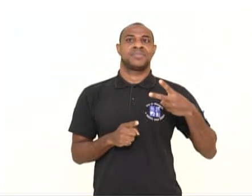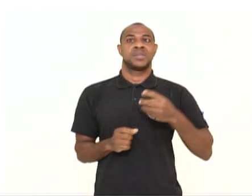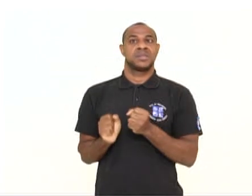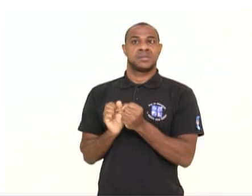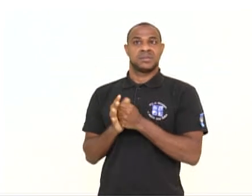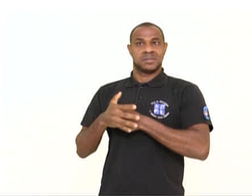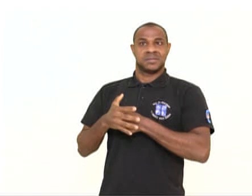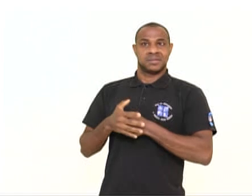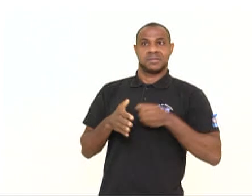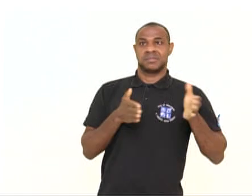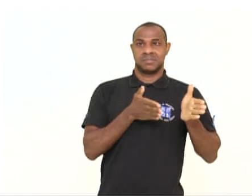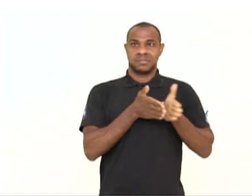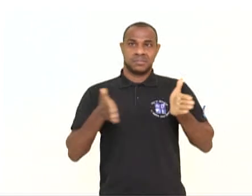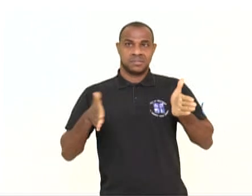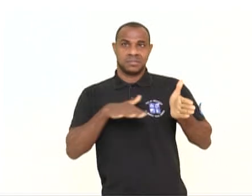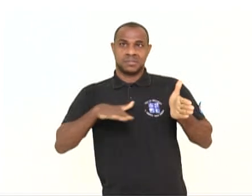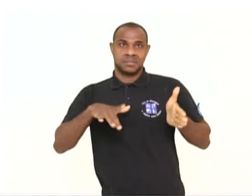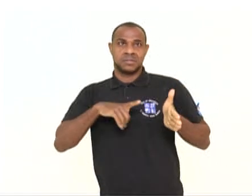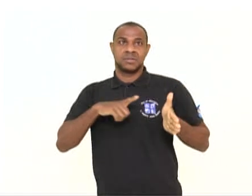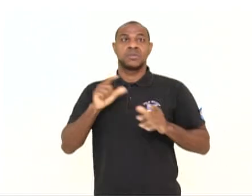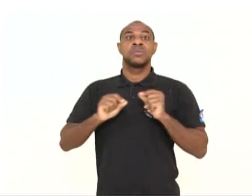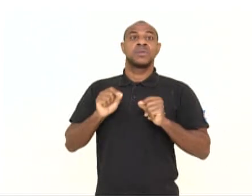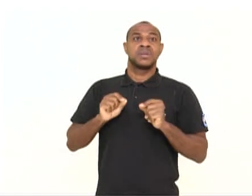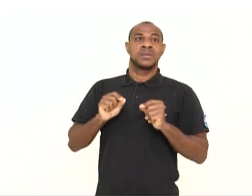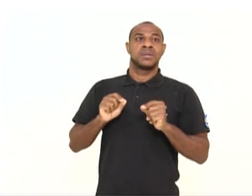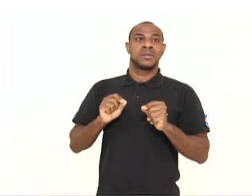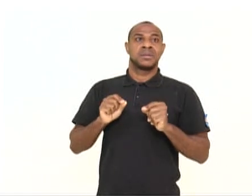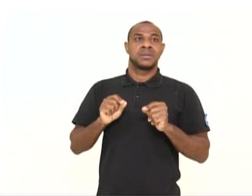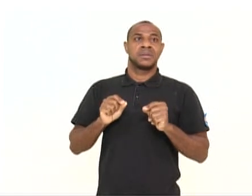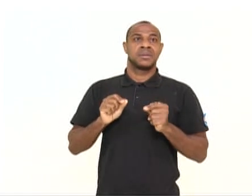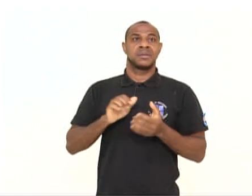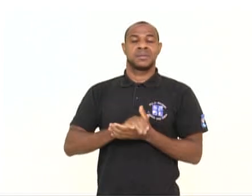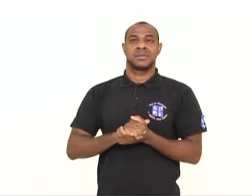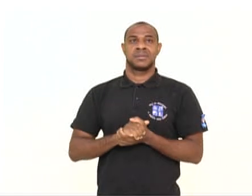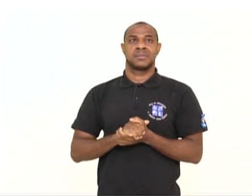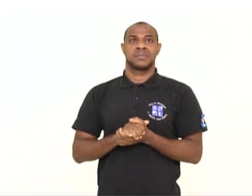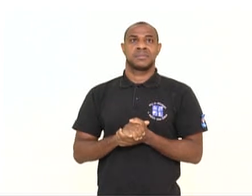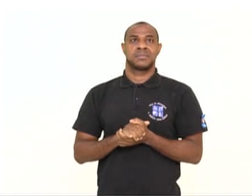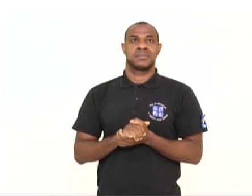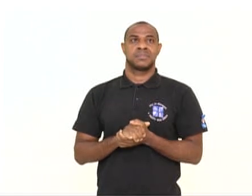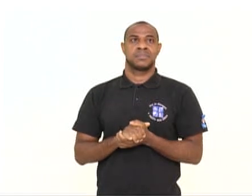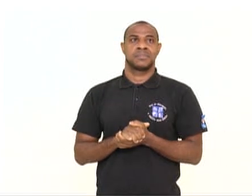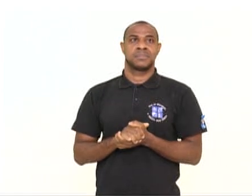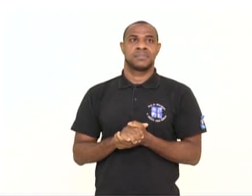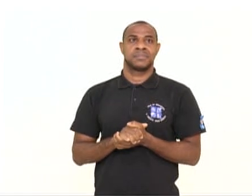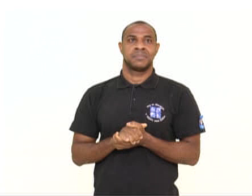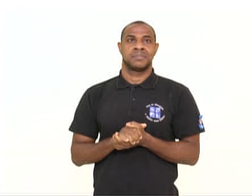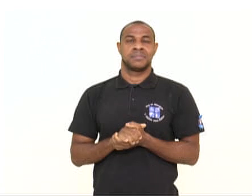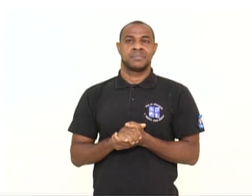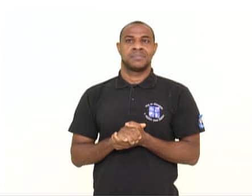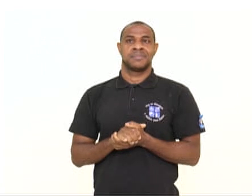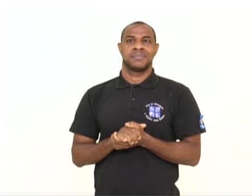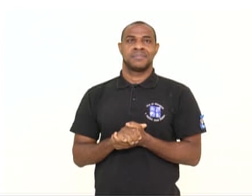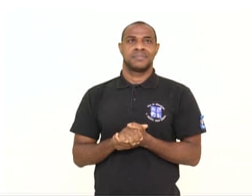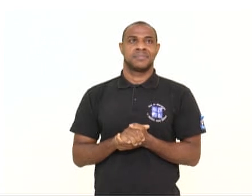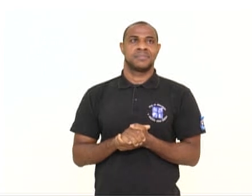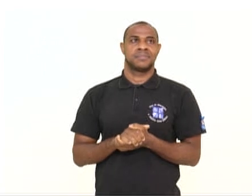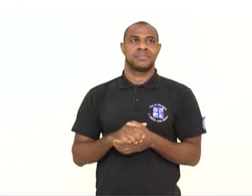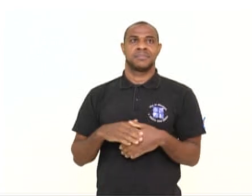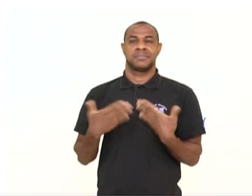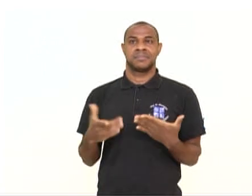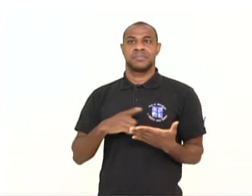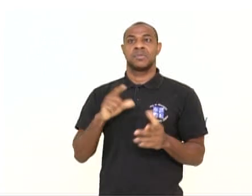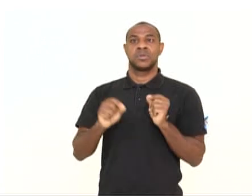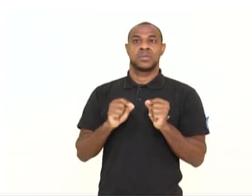quarentena, nós estamos nos streaming. I received a new collection of books. I'm all weekend.